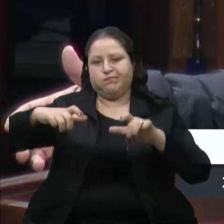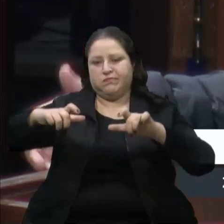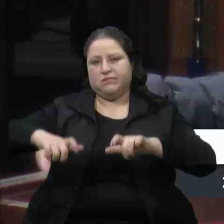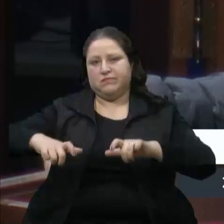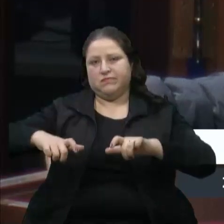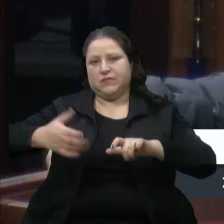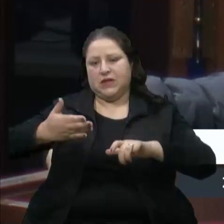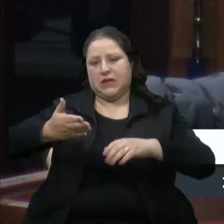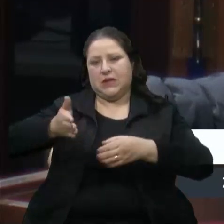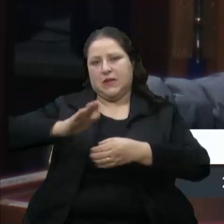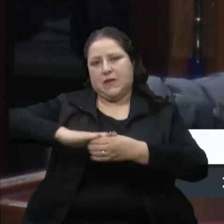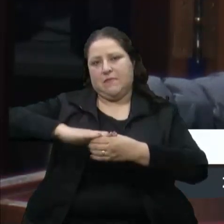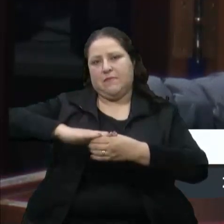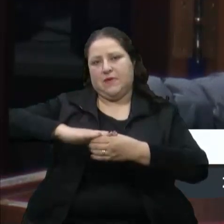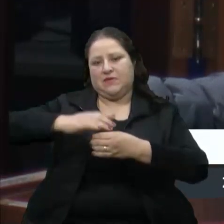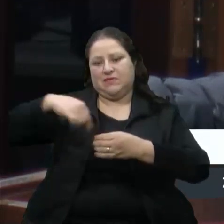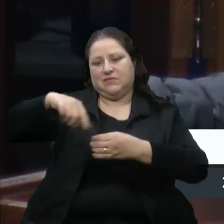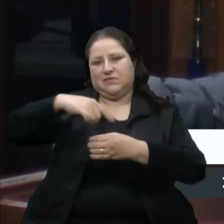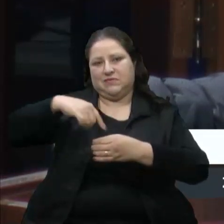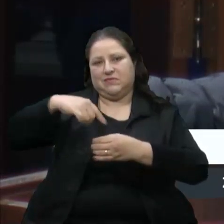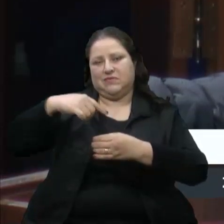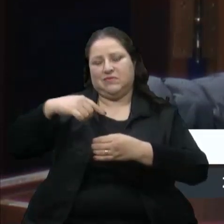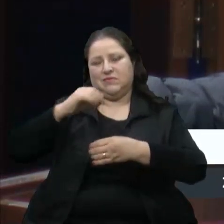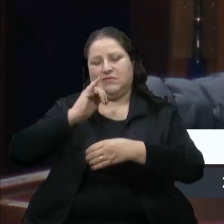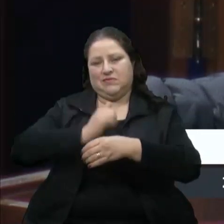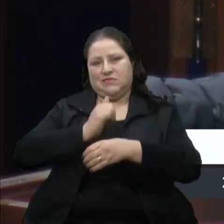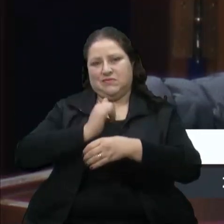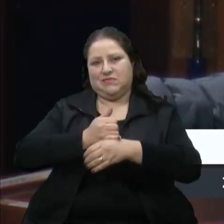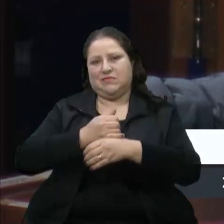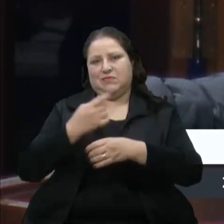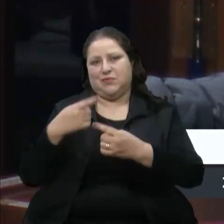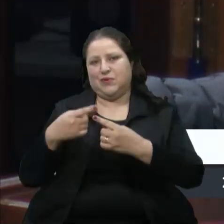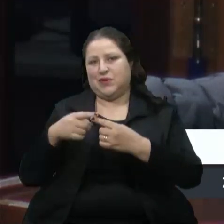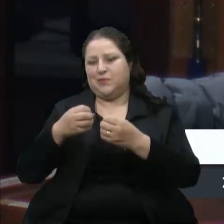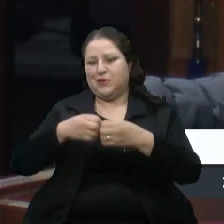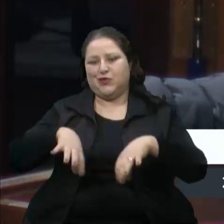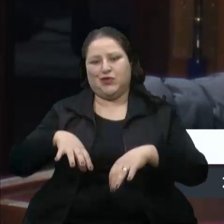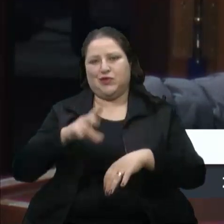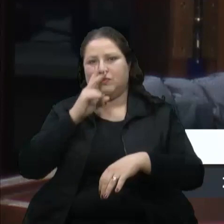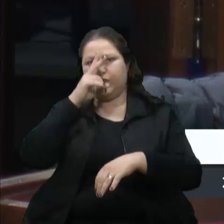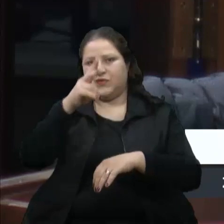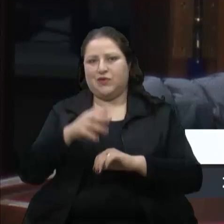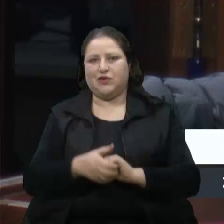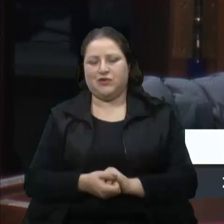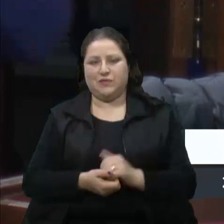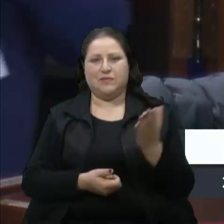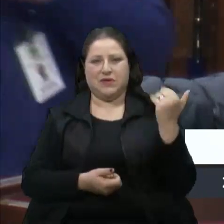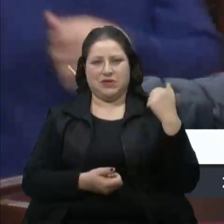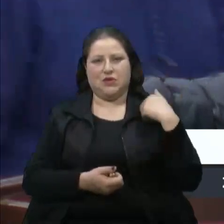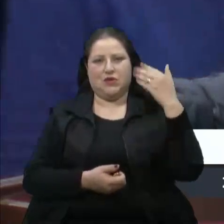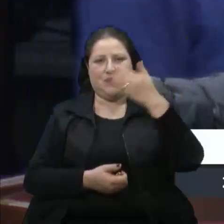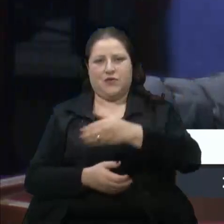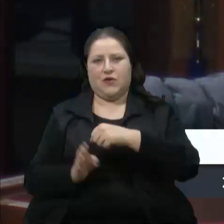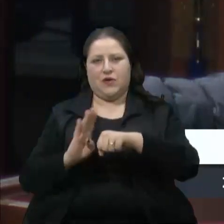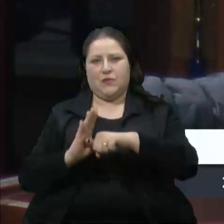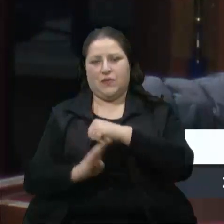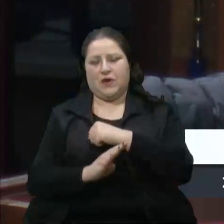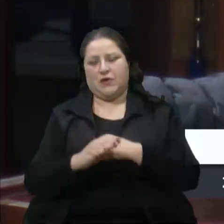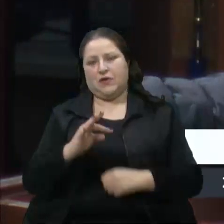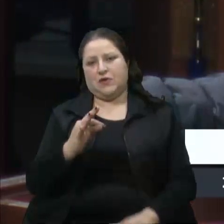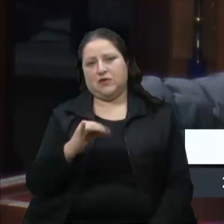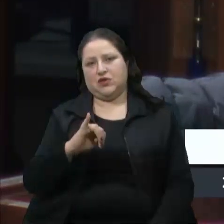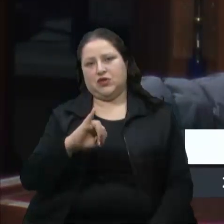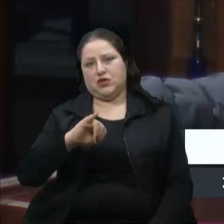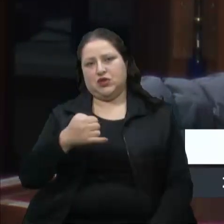muito alto. Estava esses dias eu lá no bairro Tijuca, aí tinha uma tampa de um bueiro que foi trocada por